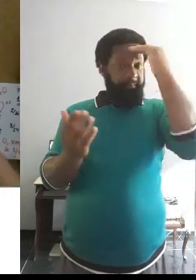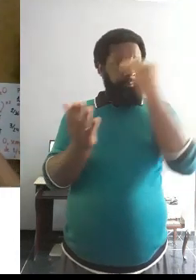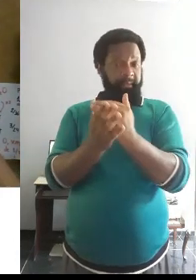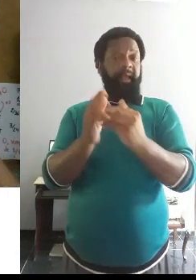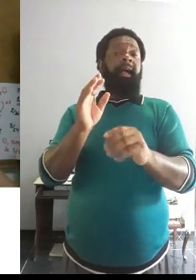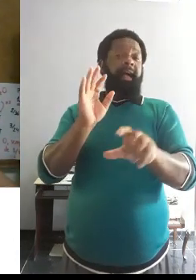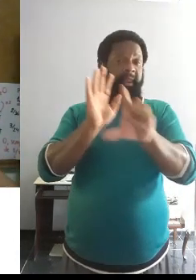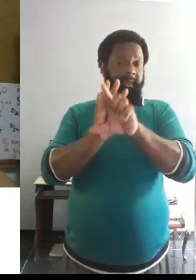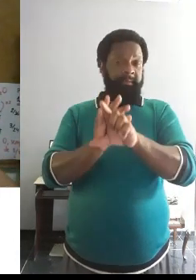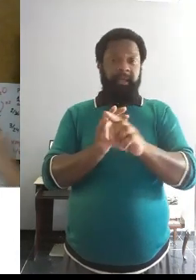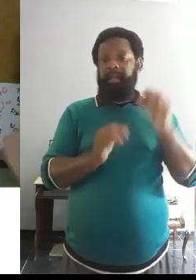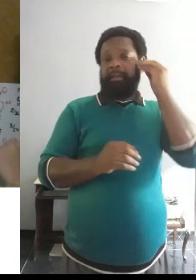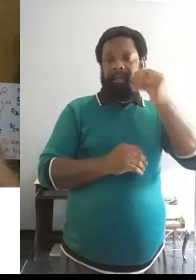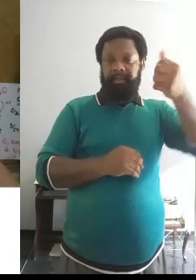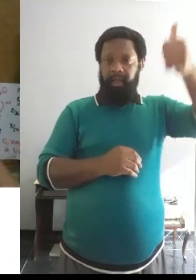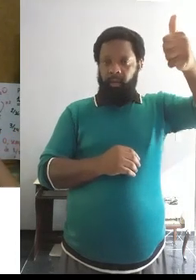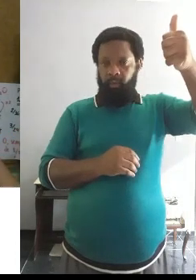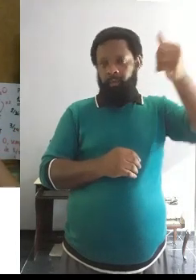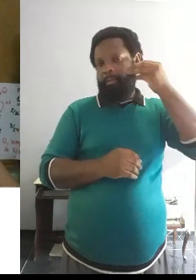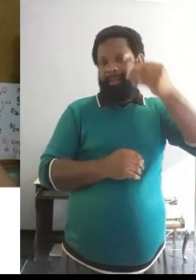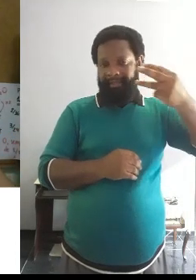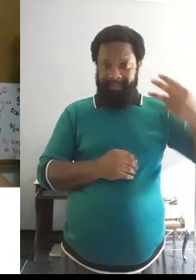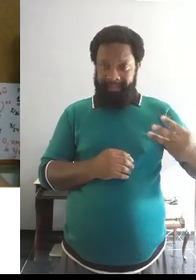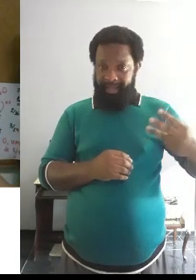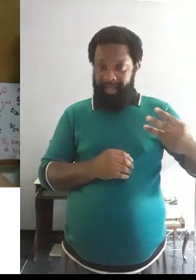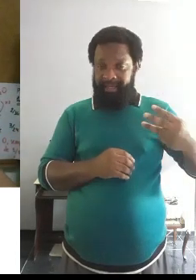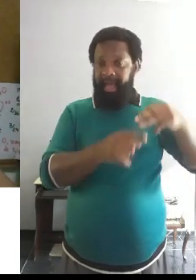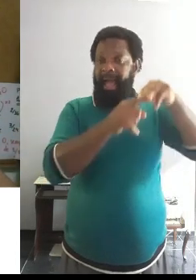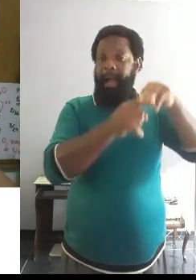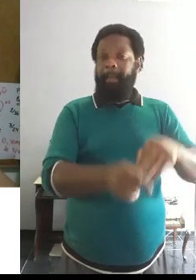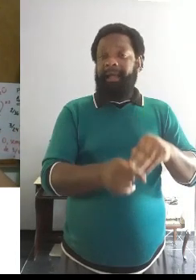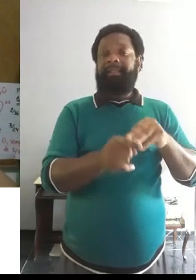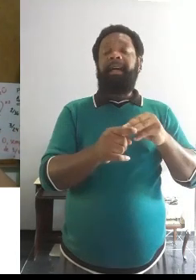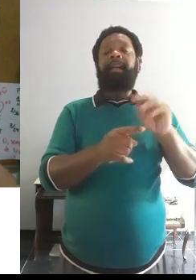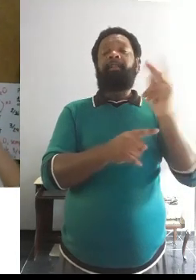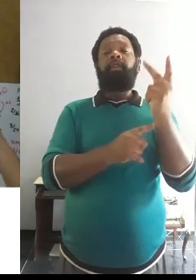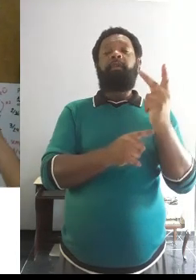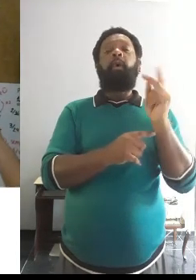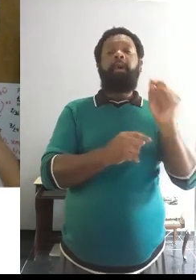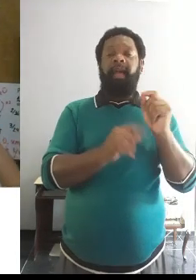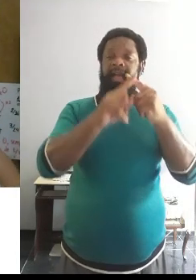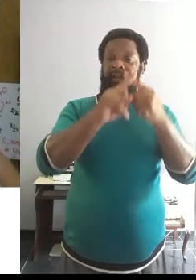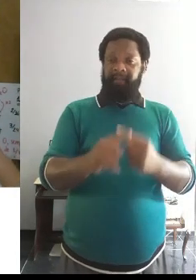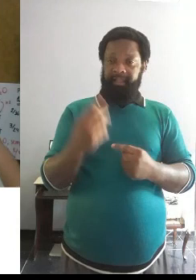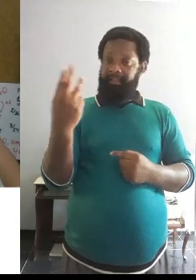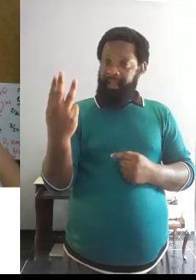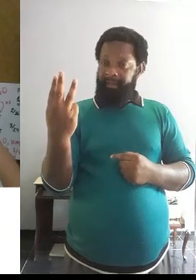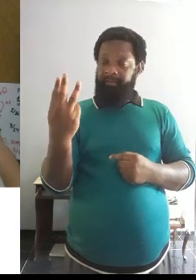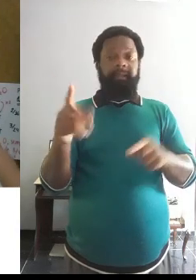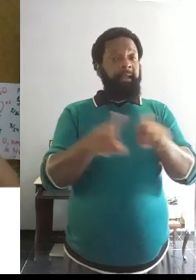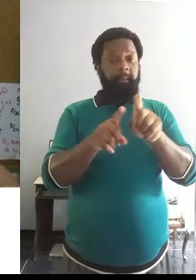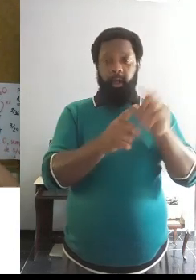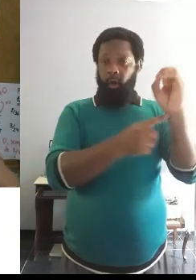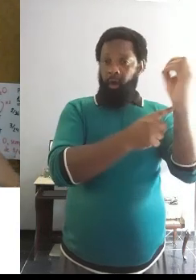Do experimento 1 para o experimento 3, a massa de hidrogênio está sendo multiplicada por 3. Então, a de oxigênio também vai ser